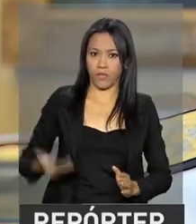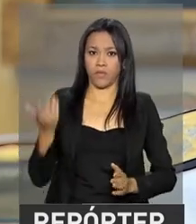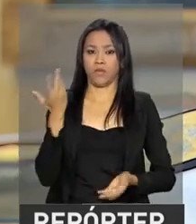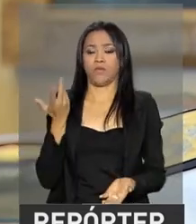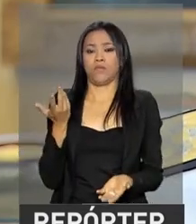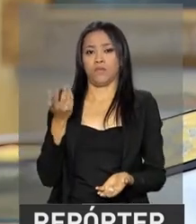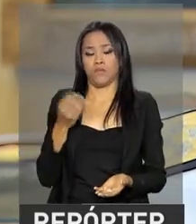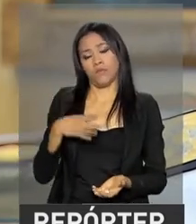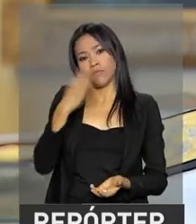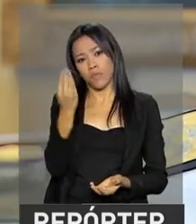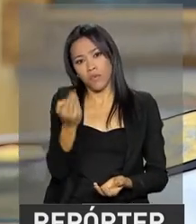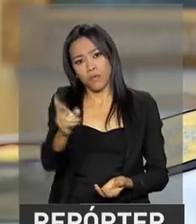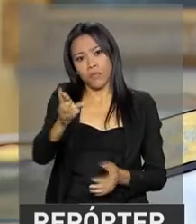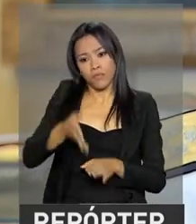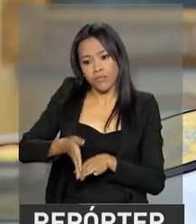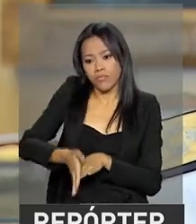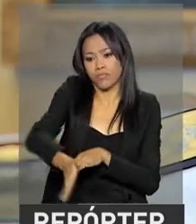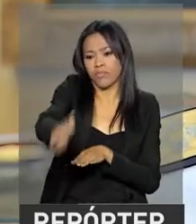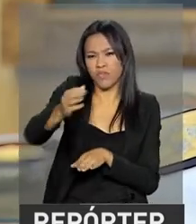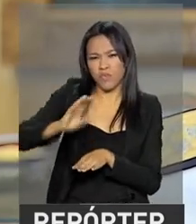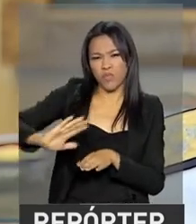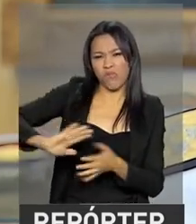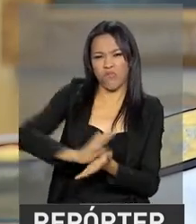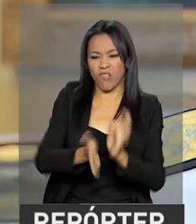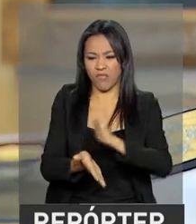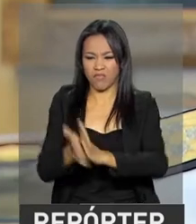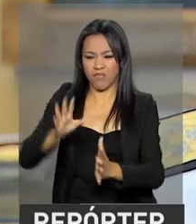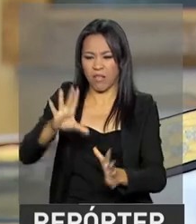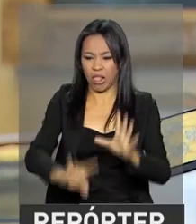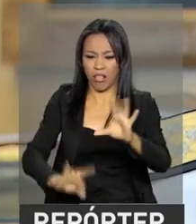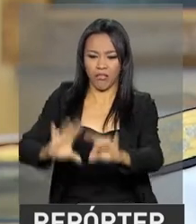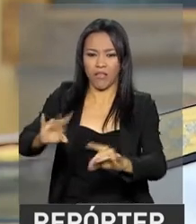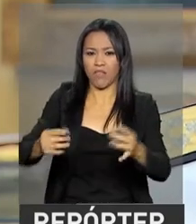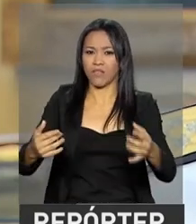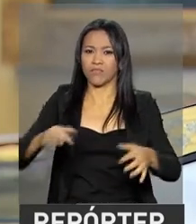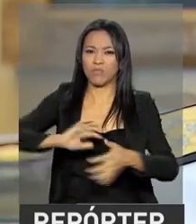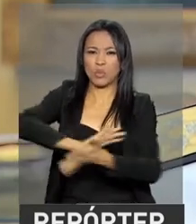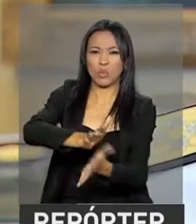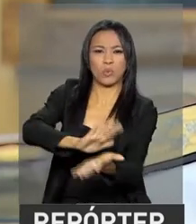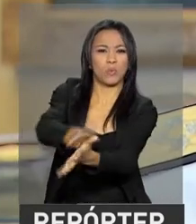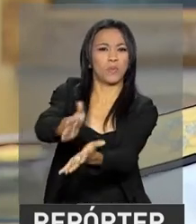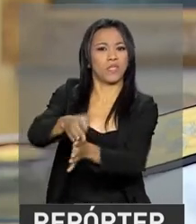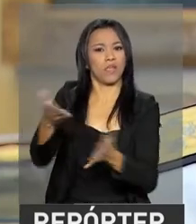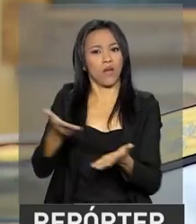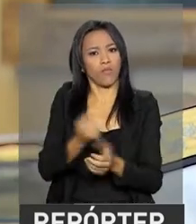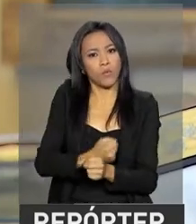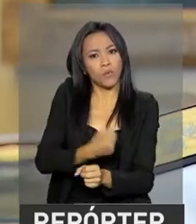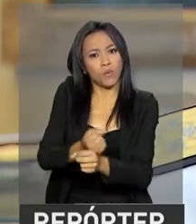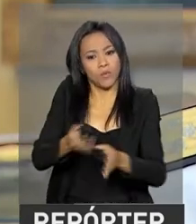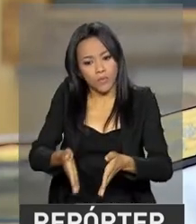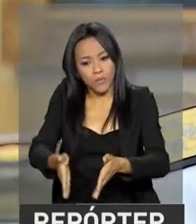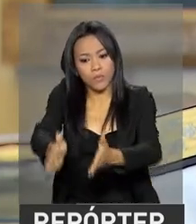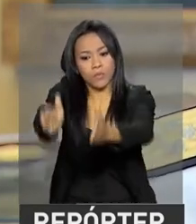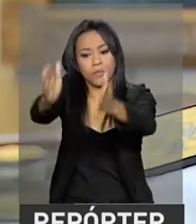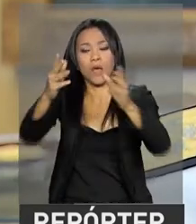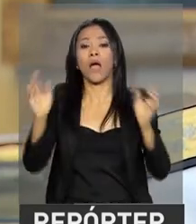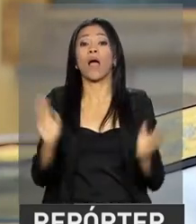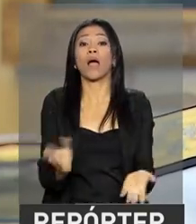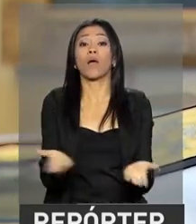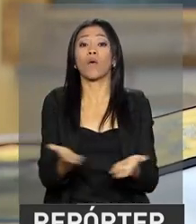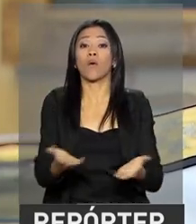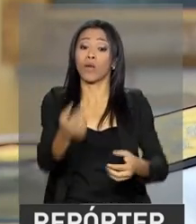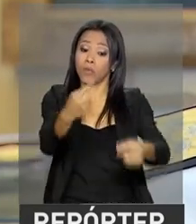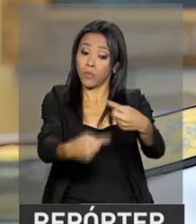estradas foram muito destruídos reconstruir as estradas mas agora é o poder político do haiti poder